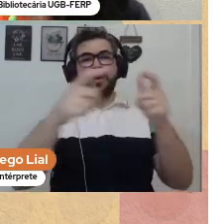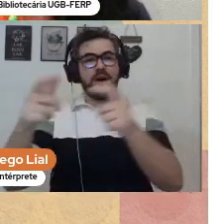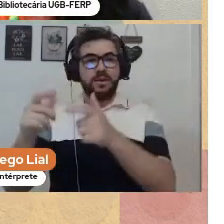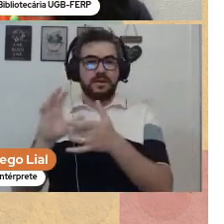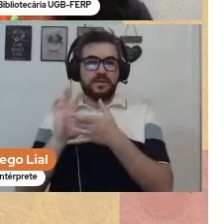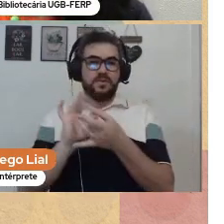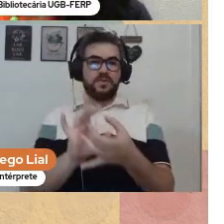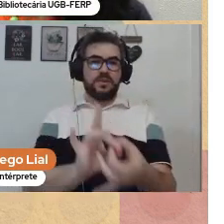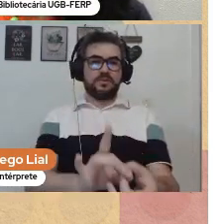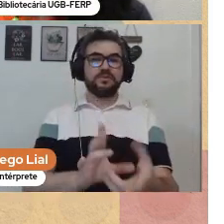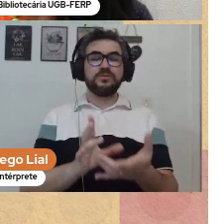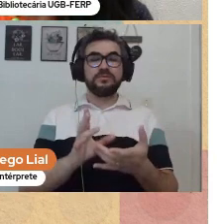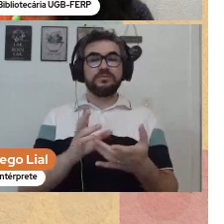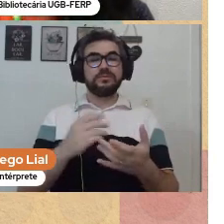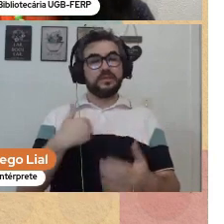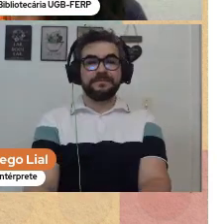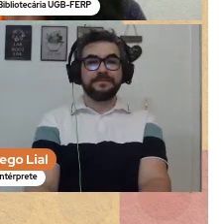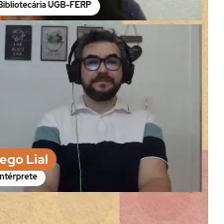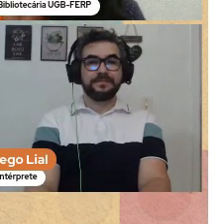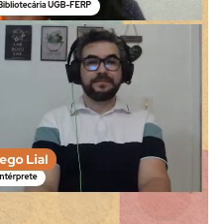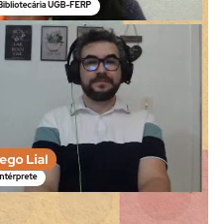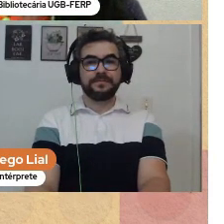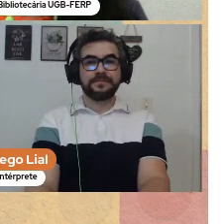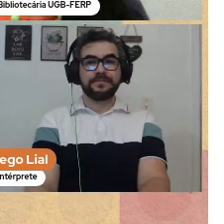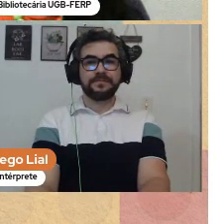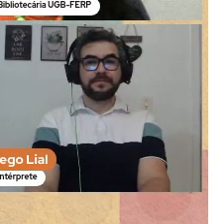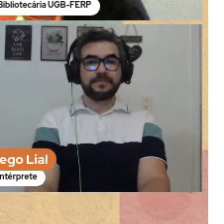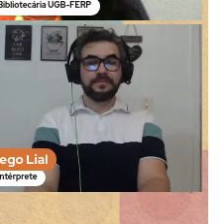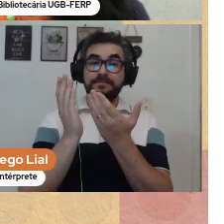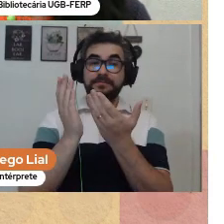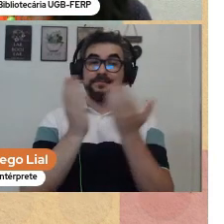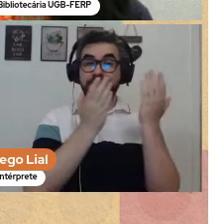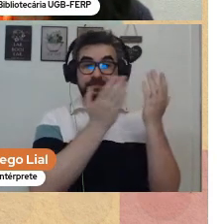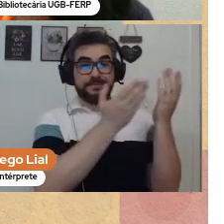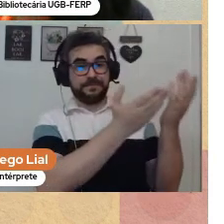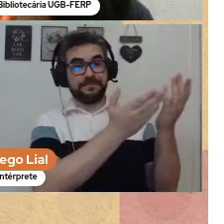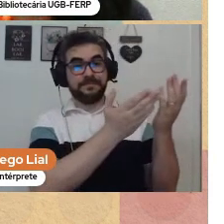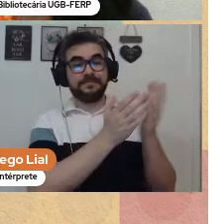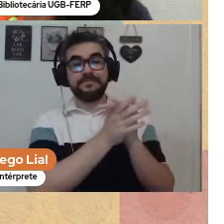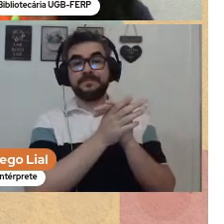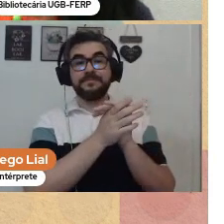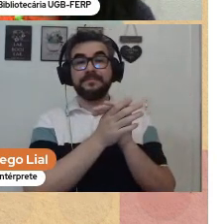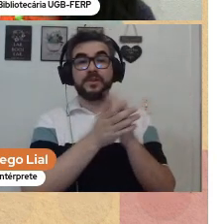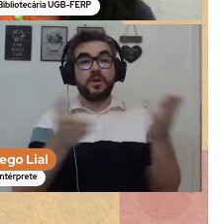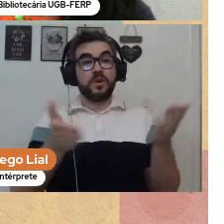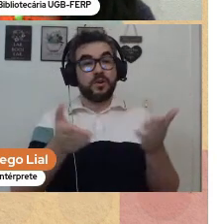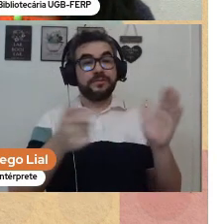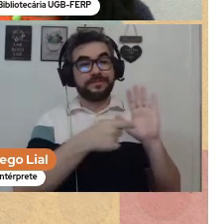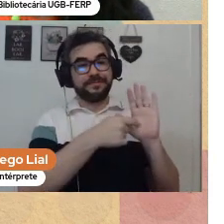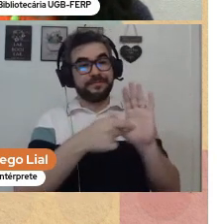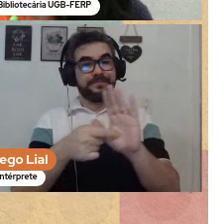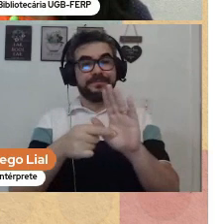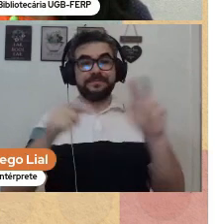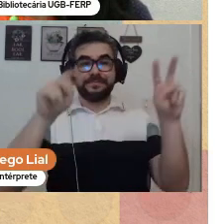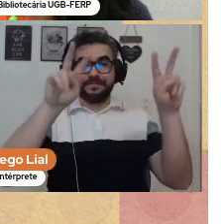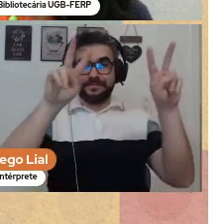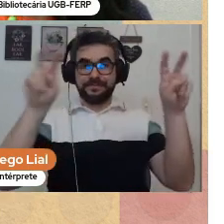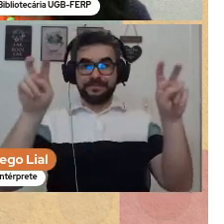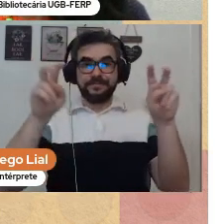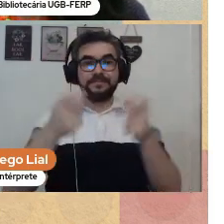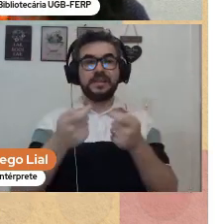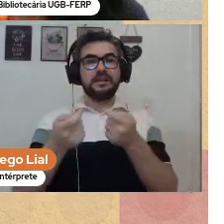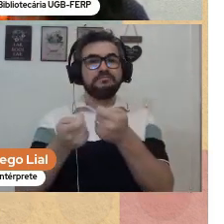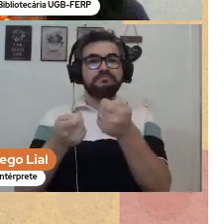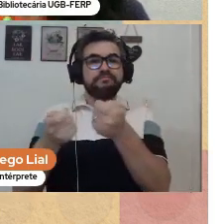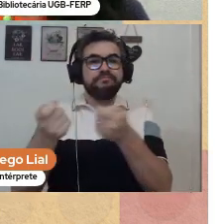qualificados que tivemos no dia de hoje. Nosso tema de hoje, que é a gestão e preservação digital